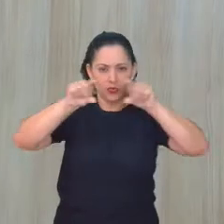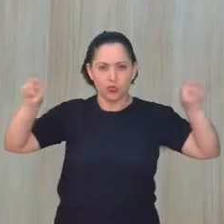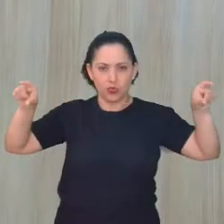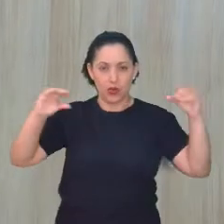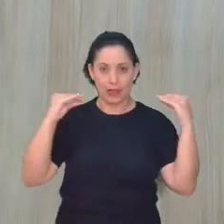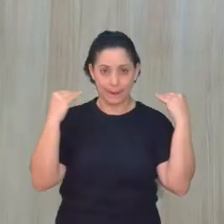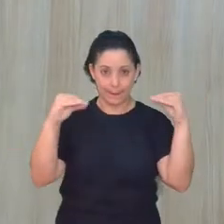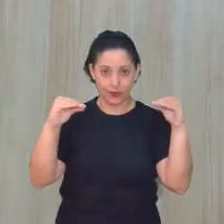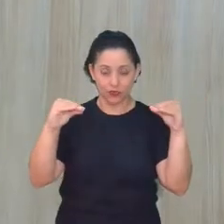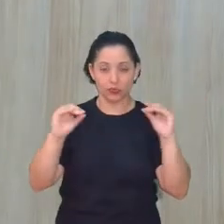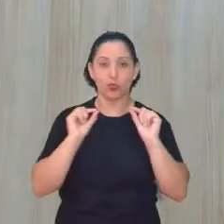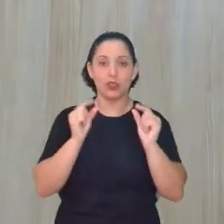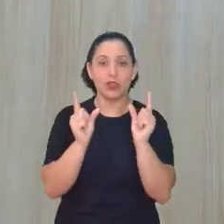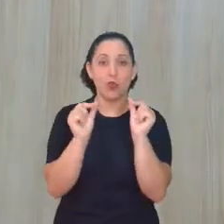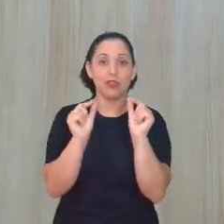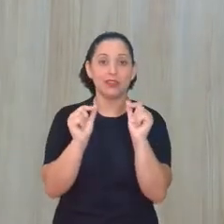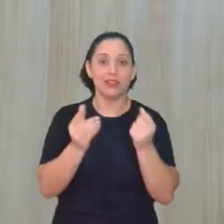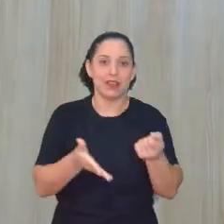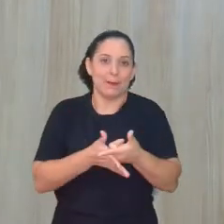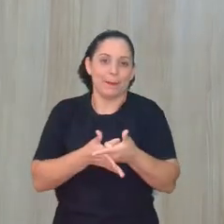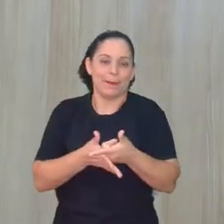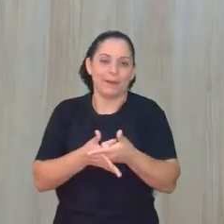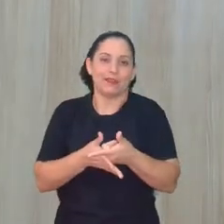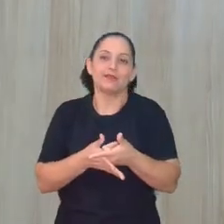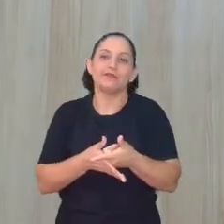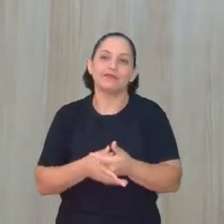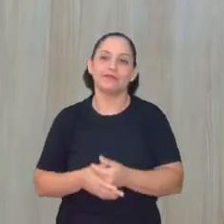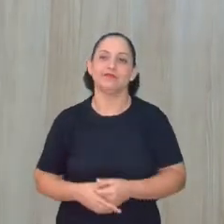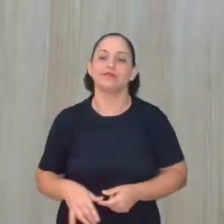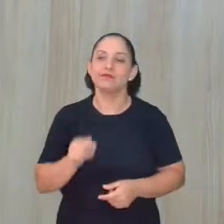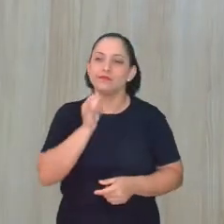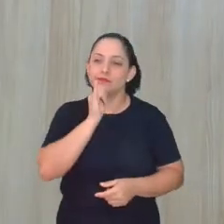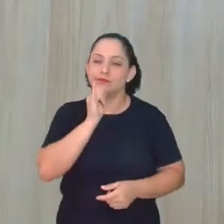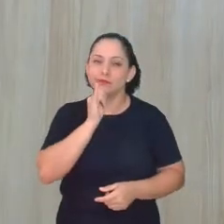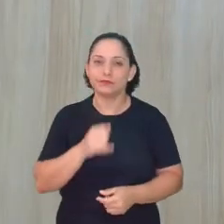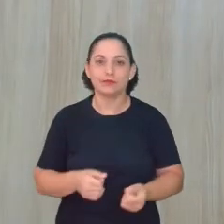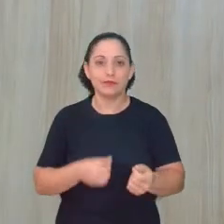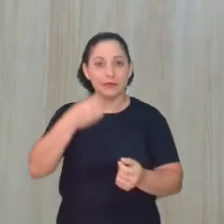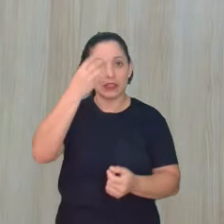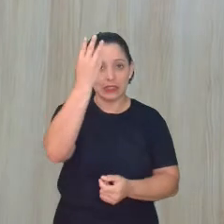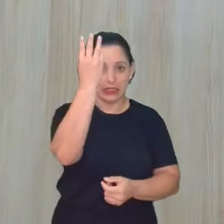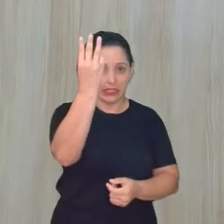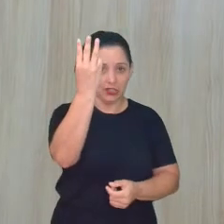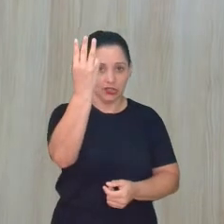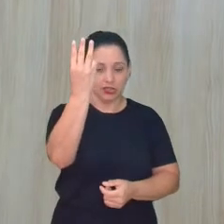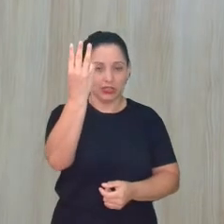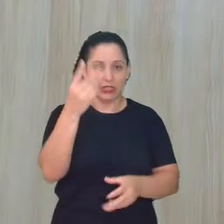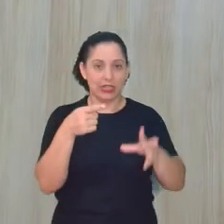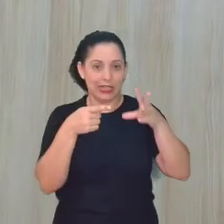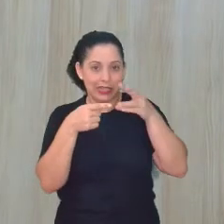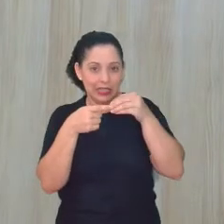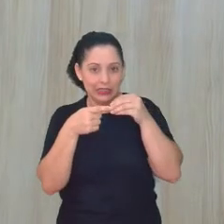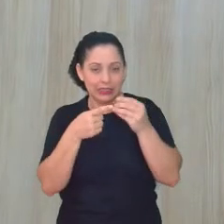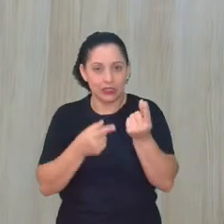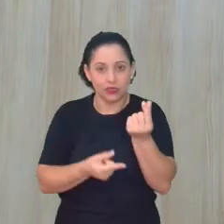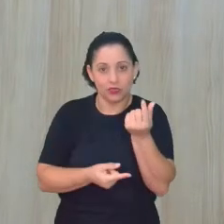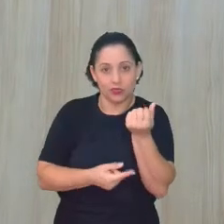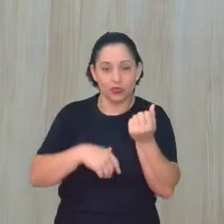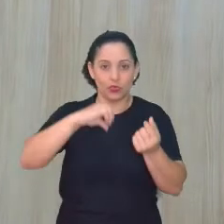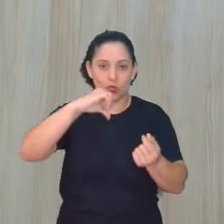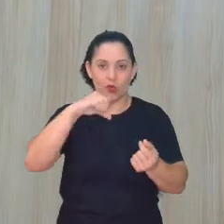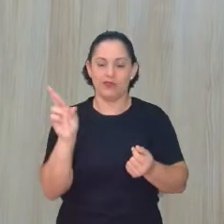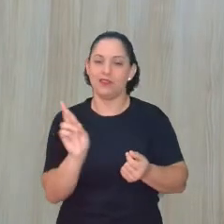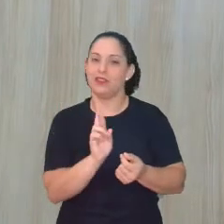colocar o preço a pagar, certo? Então, por exemplo, 3 canetas custariam